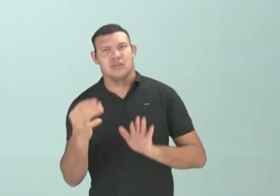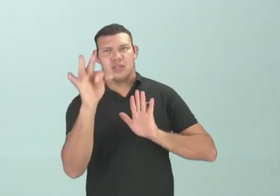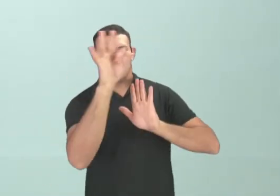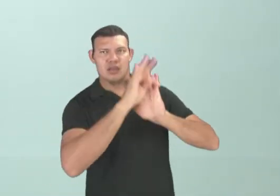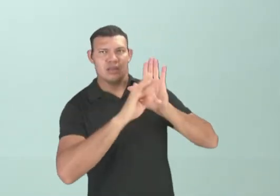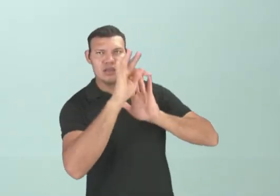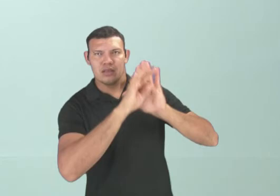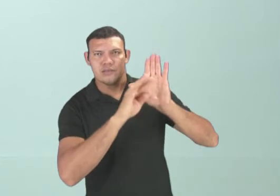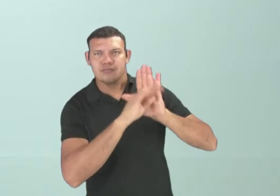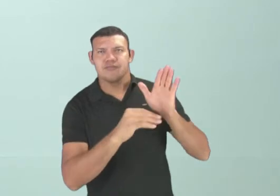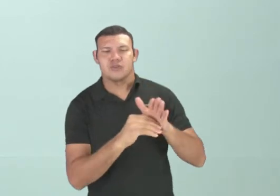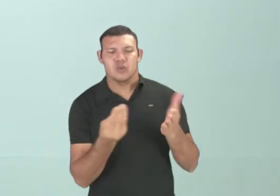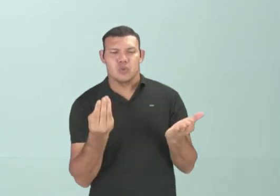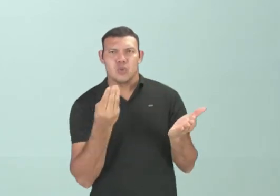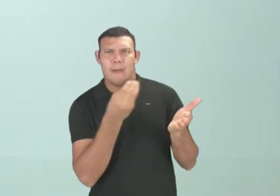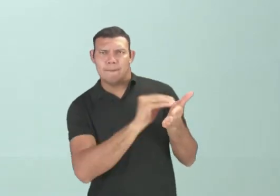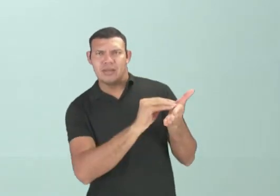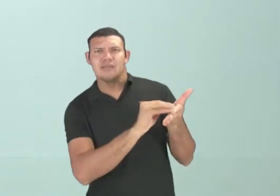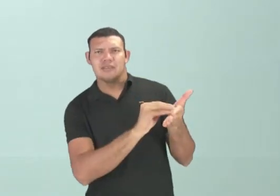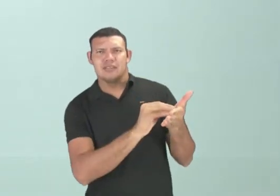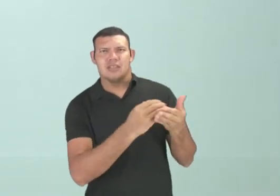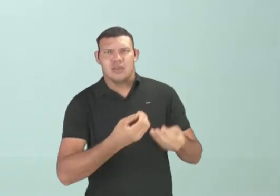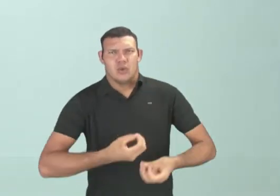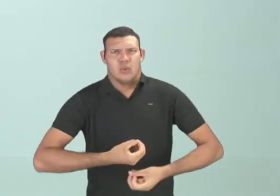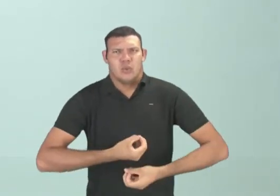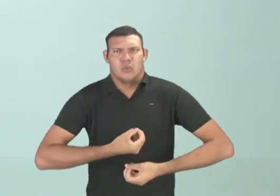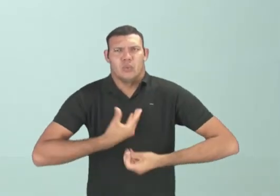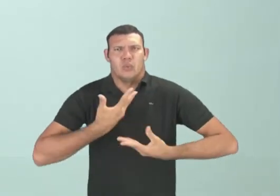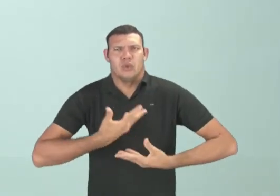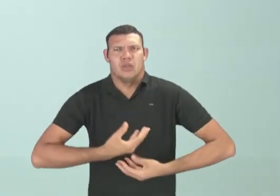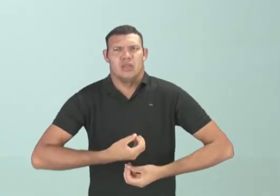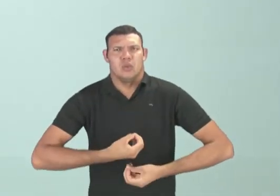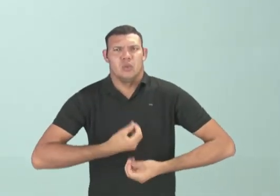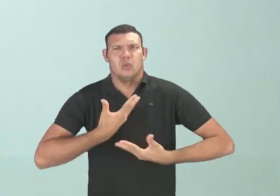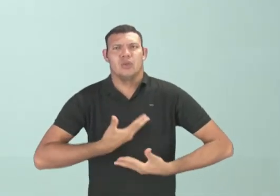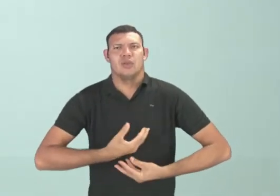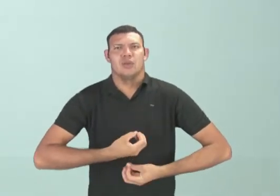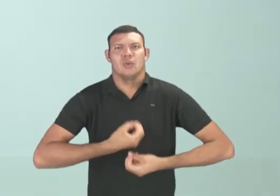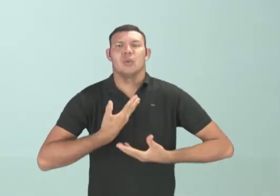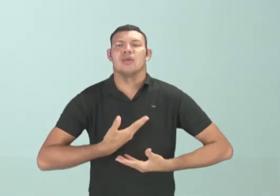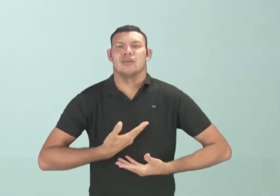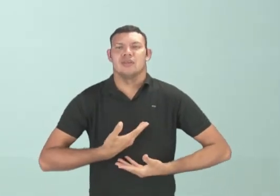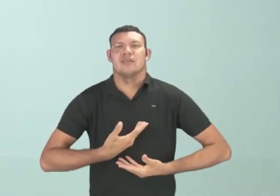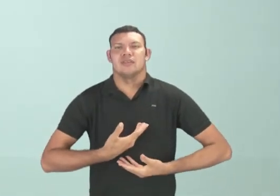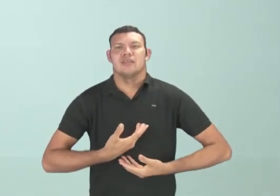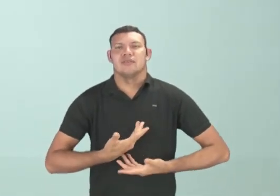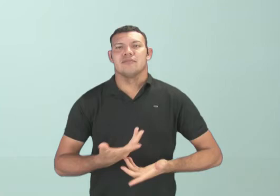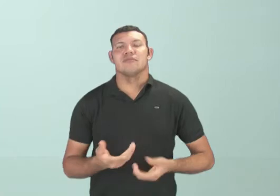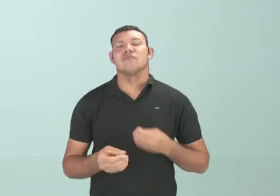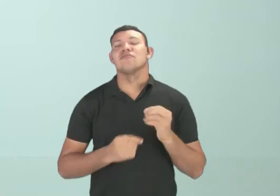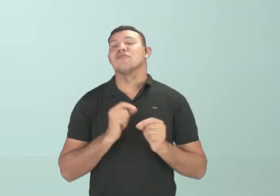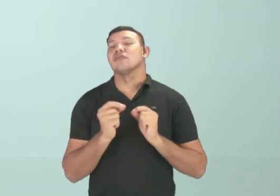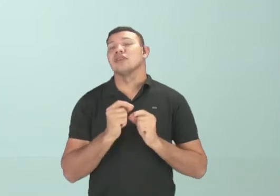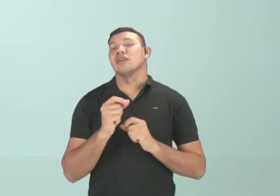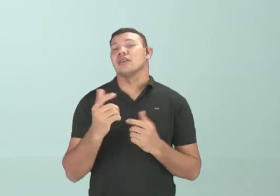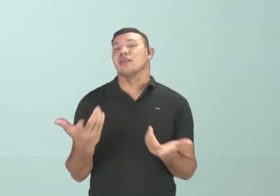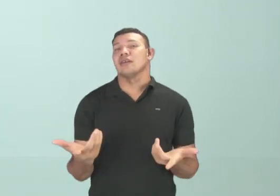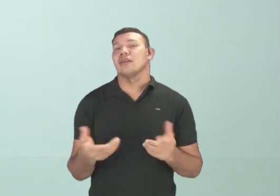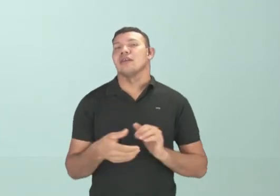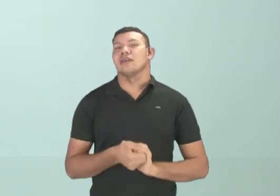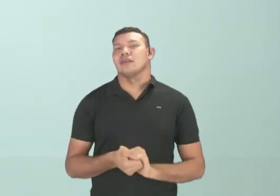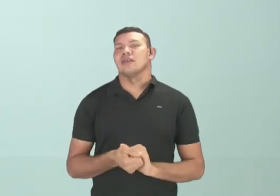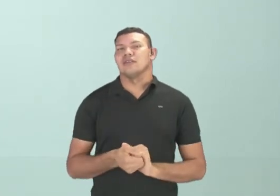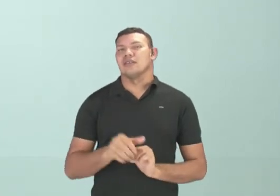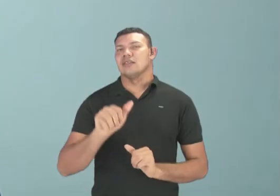textos para tratar isso. Lá no trovadorismo a gente tinha, né, as satíricas, né? Eles